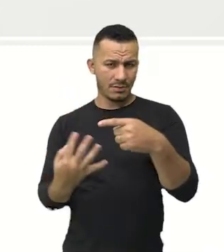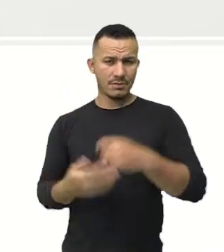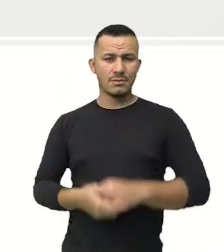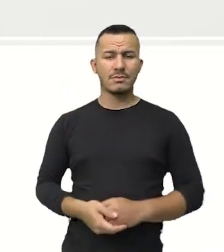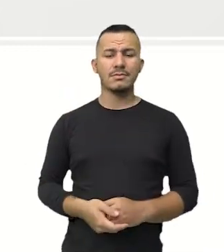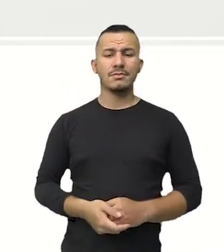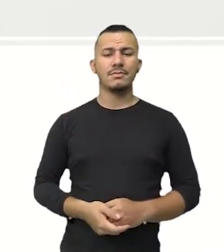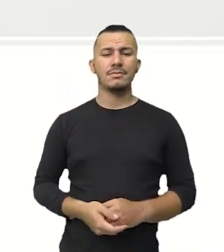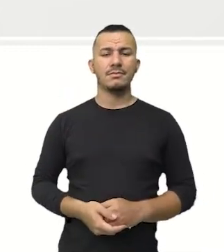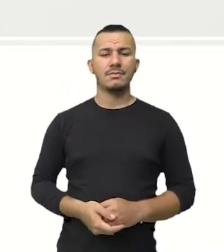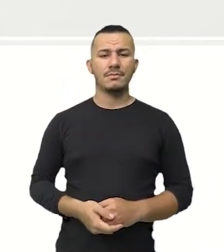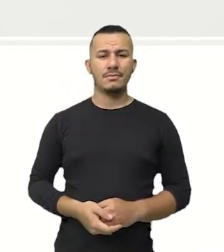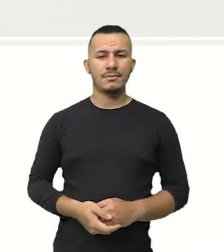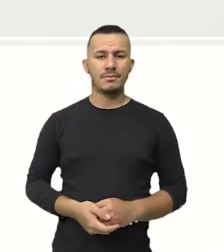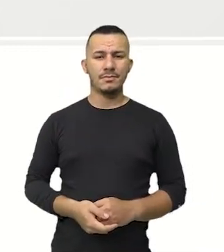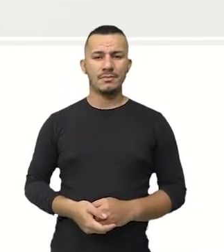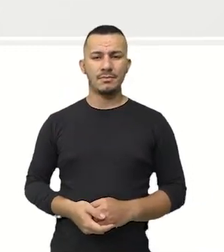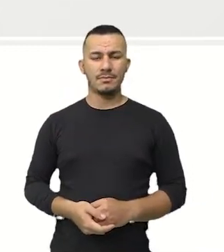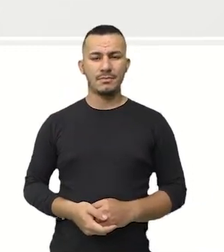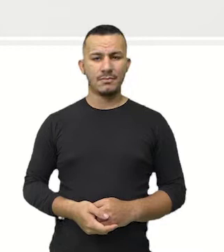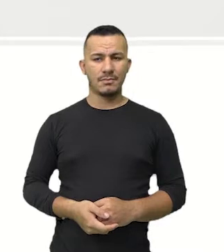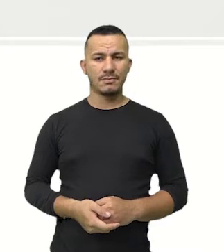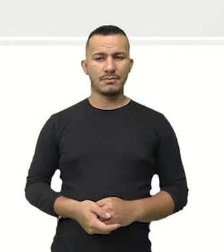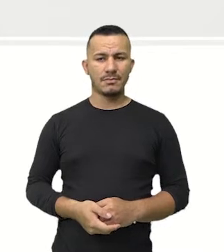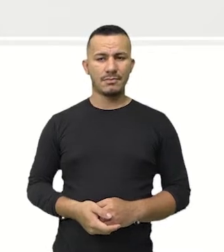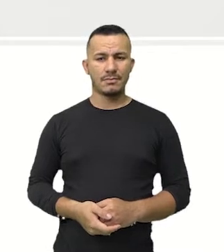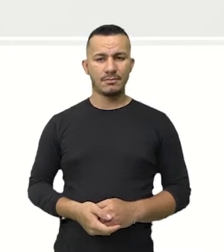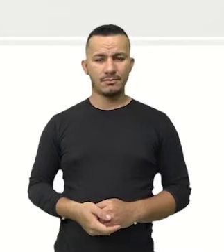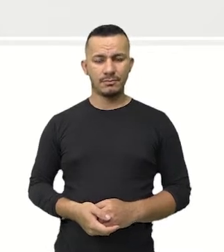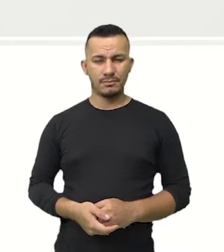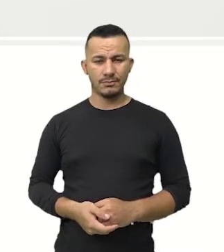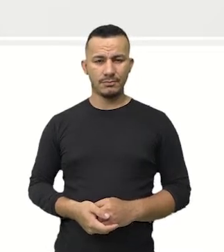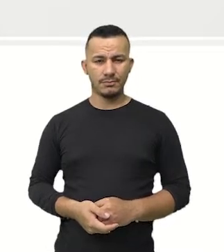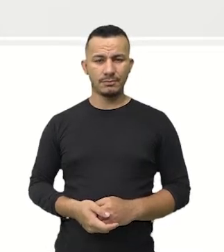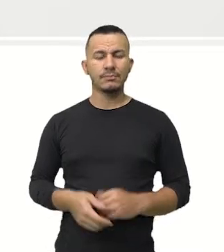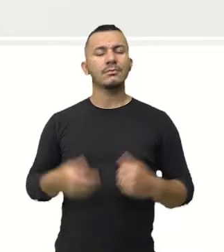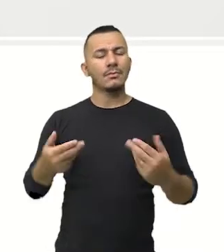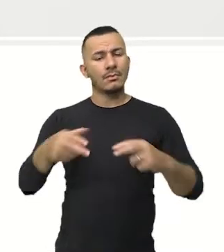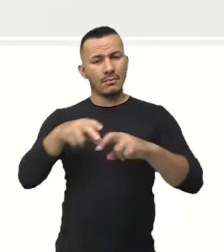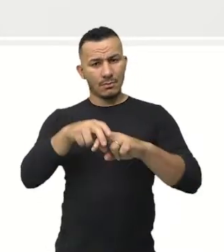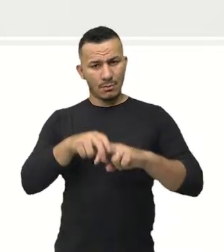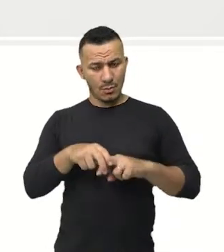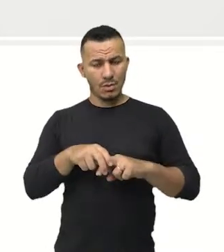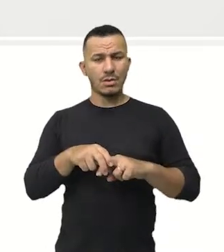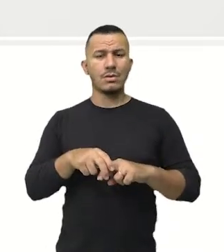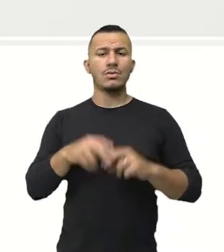uma fração. Então, pensando assim, todo